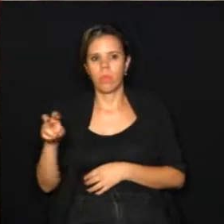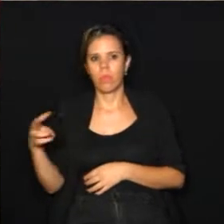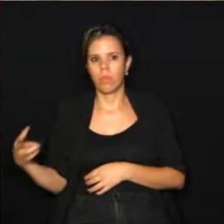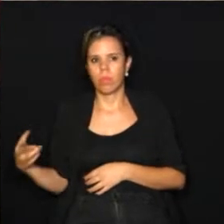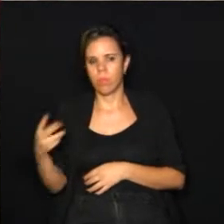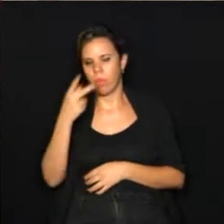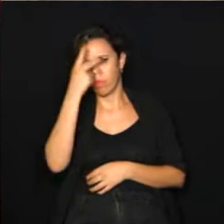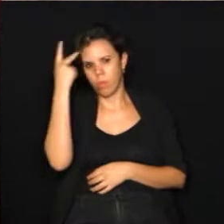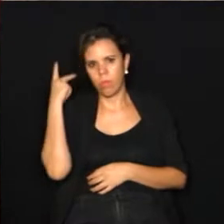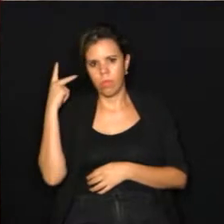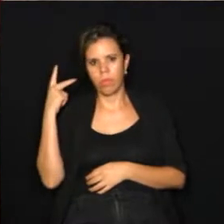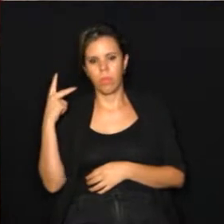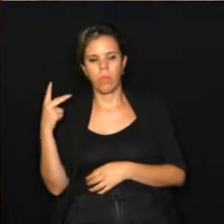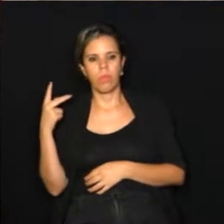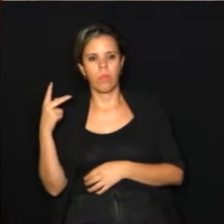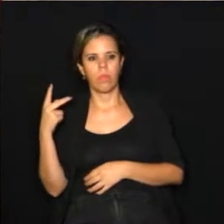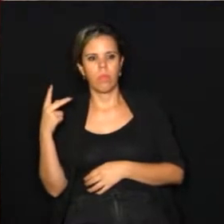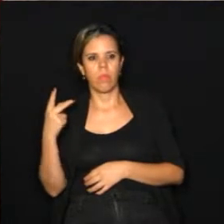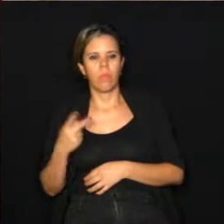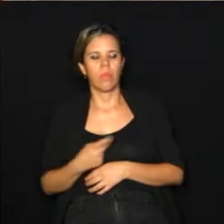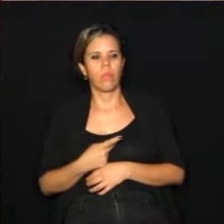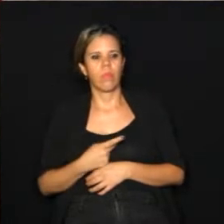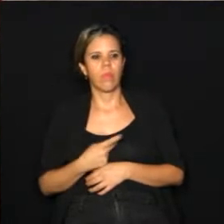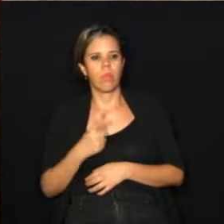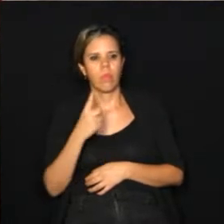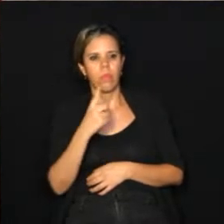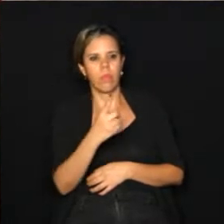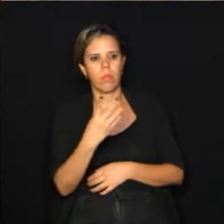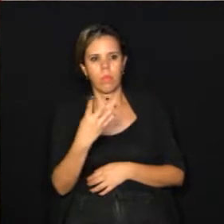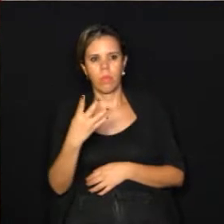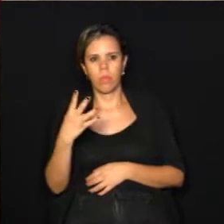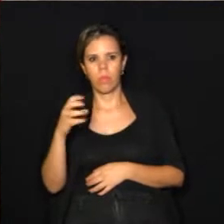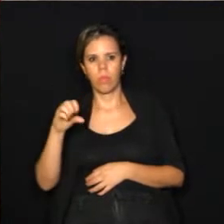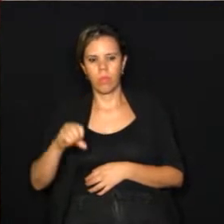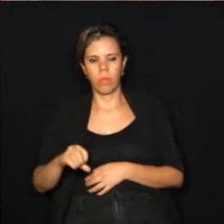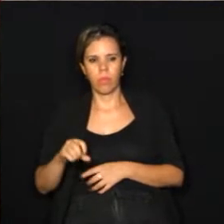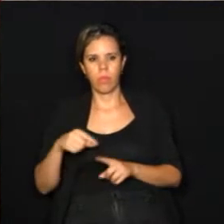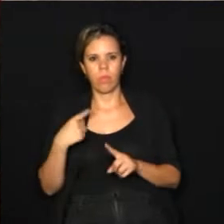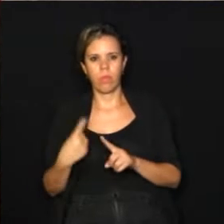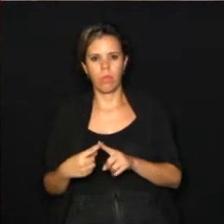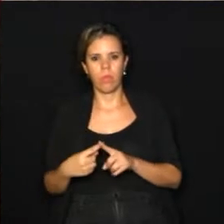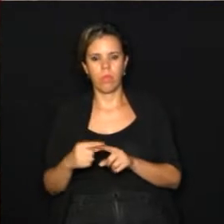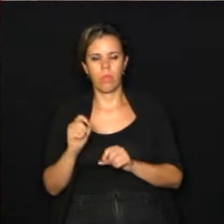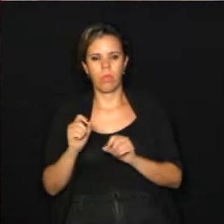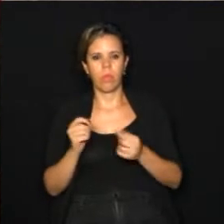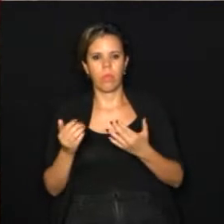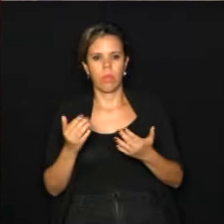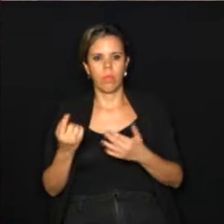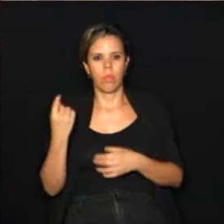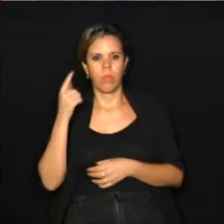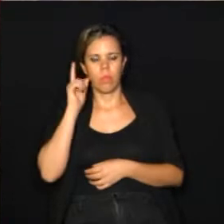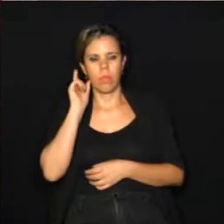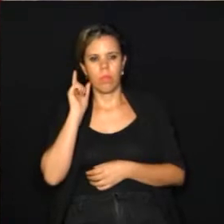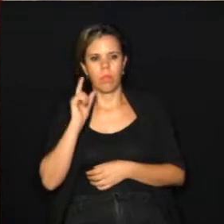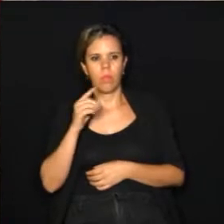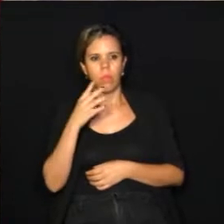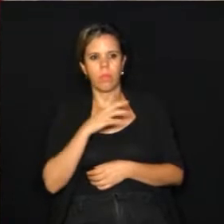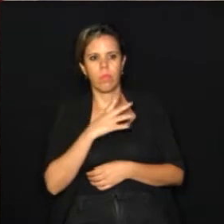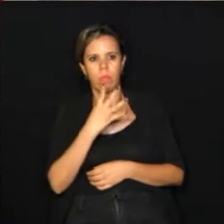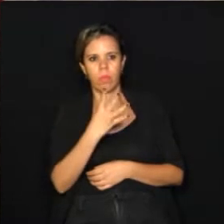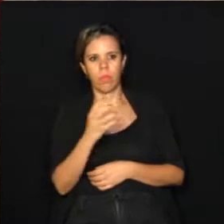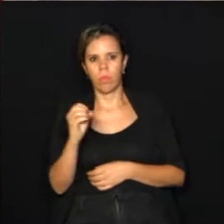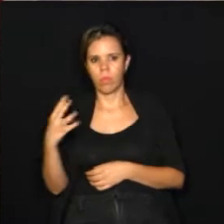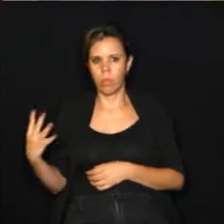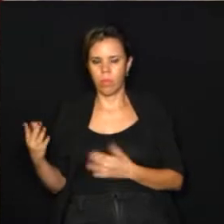553 pessoas estão em isolamento, são 149 a mais, né? Ontem. Nós tínhamos 404 e